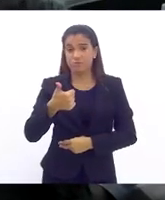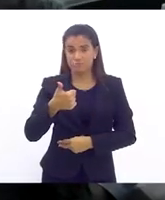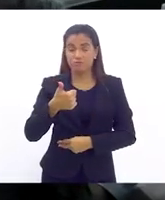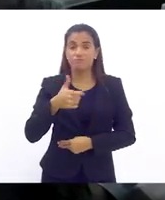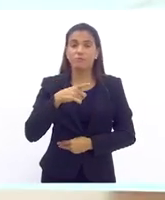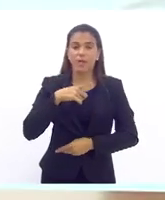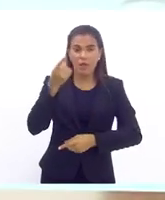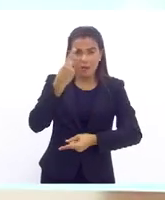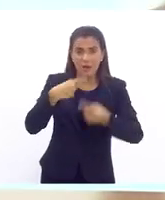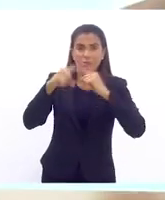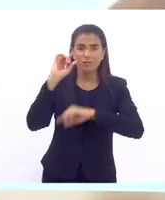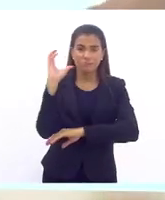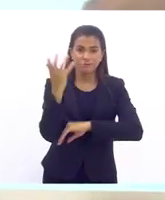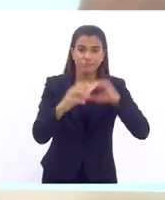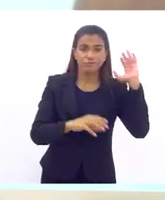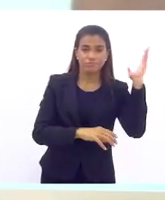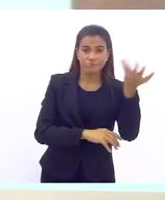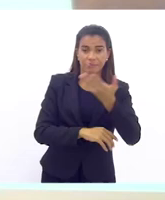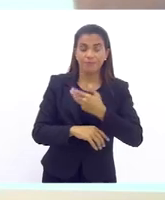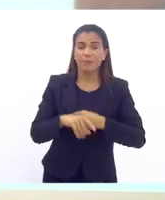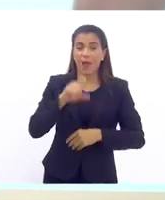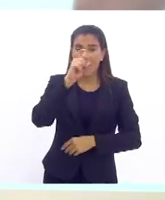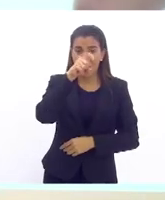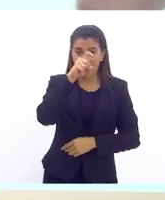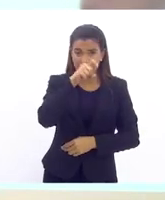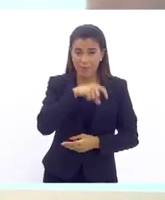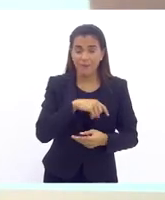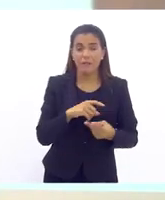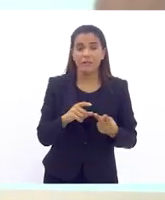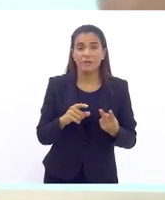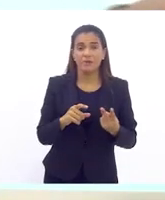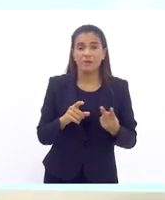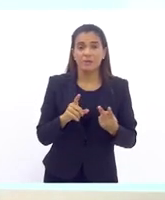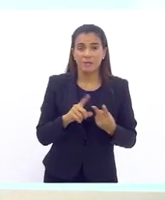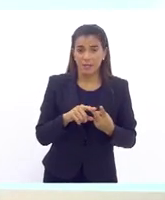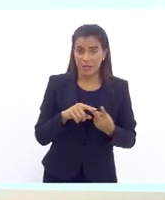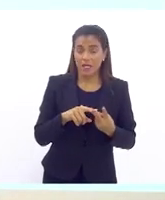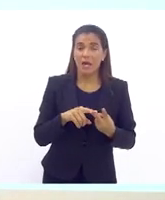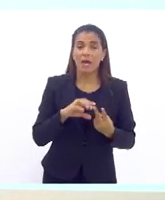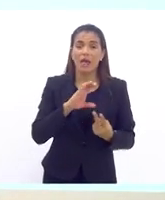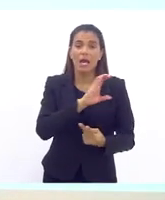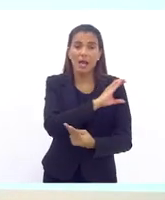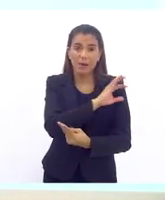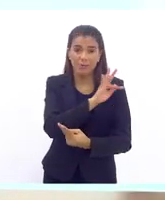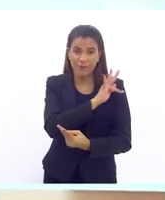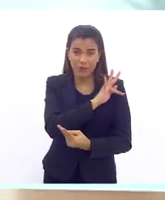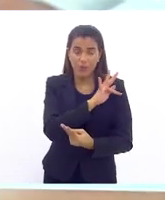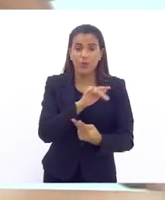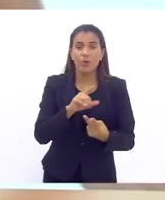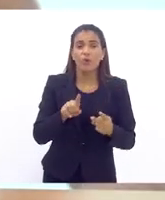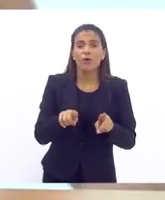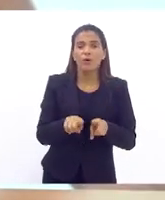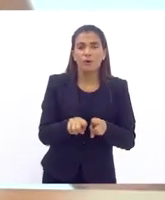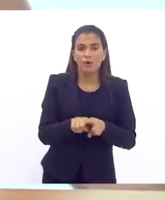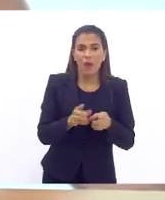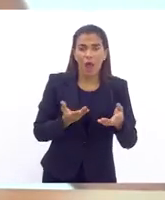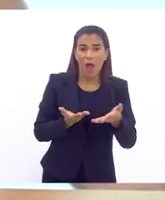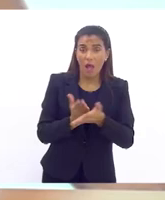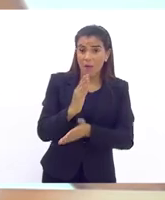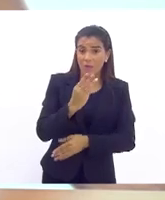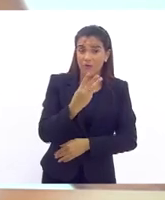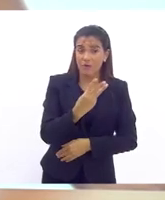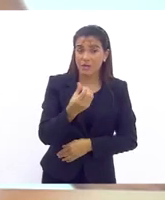ações de recuperação Ambiental de Araruama Cabo Frio no valor aprovado de 36